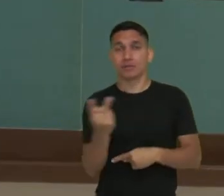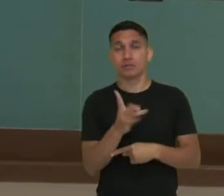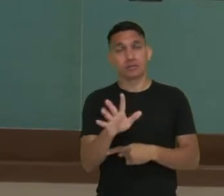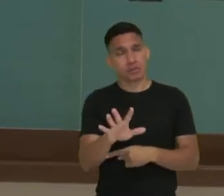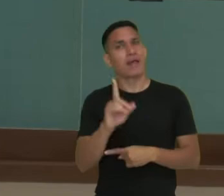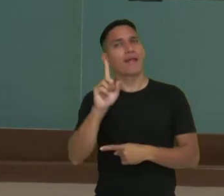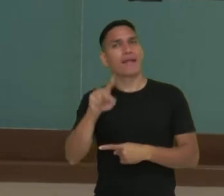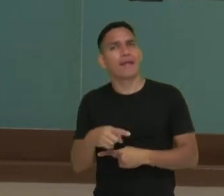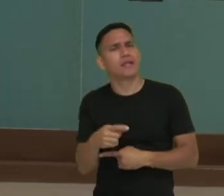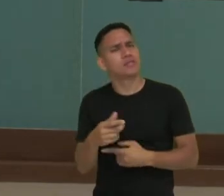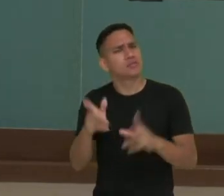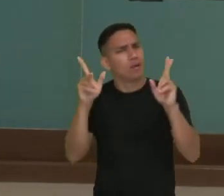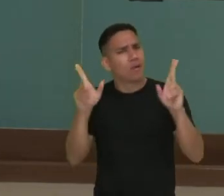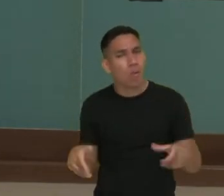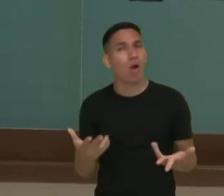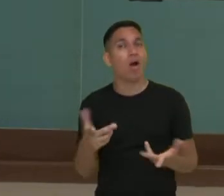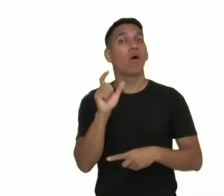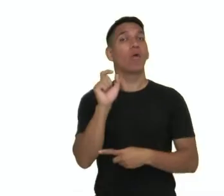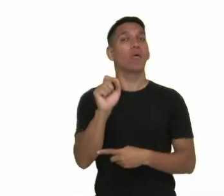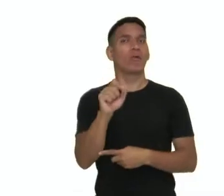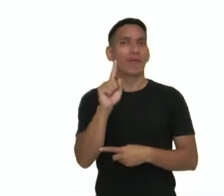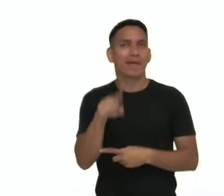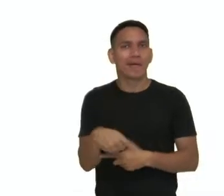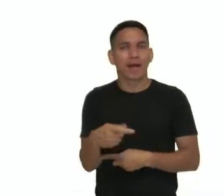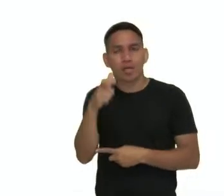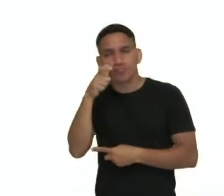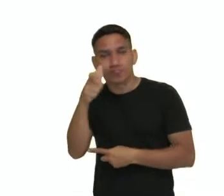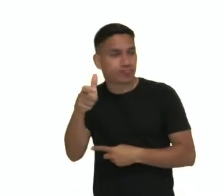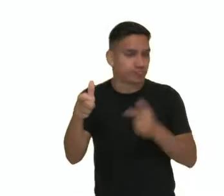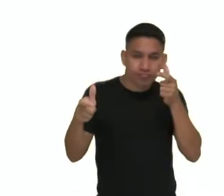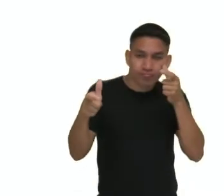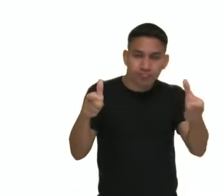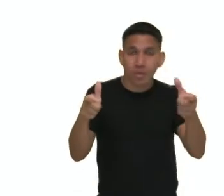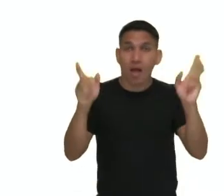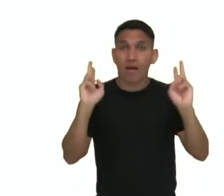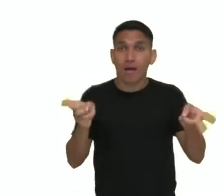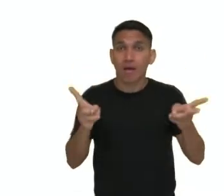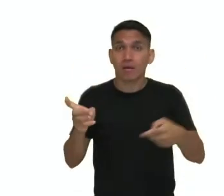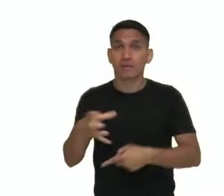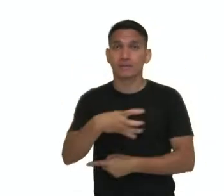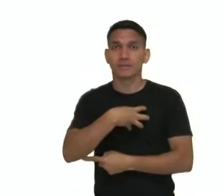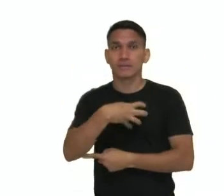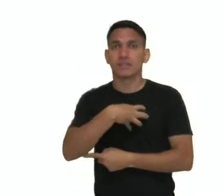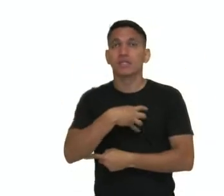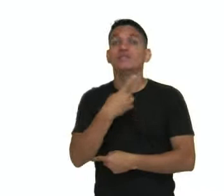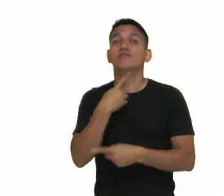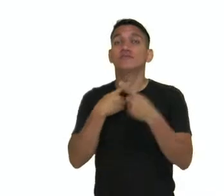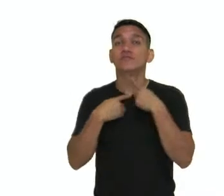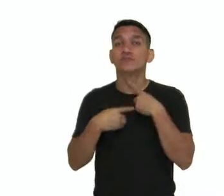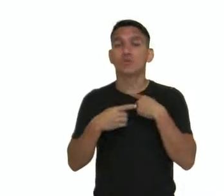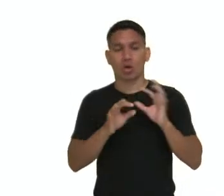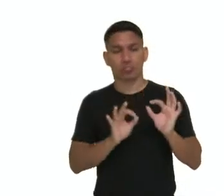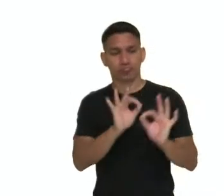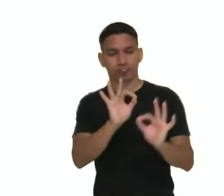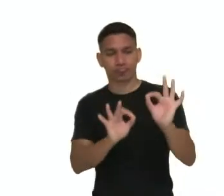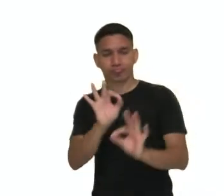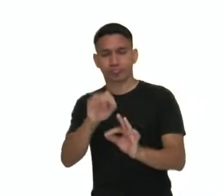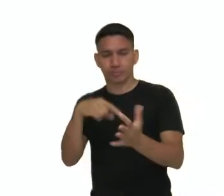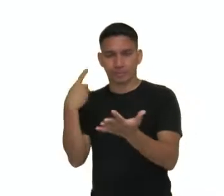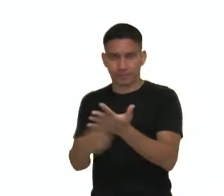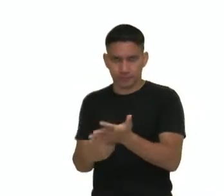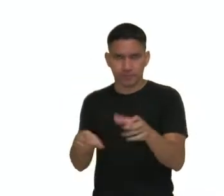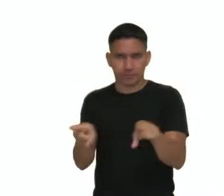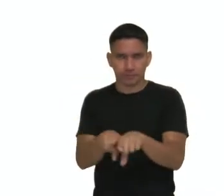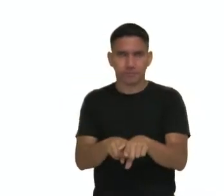inclusive, iguais, que eram alguns interesses. Ambos eles desejavam manter a ordem estabelecida. Isso